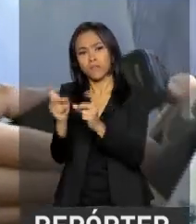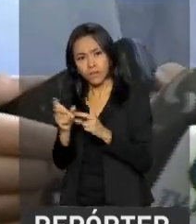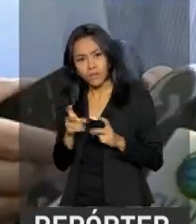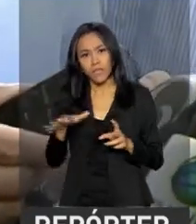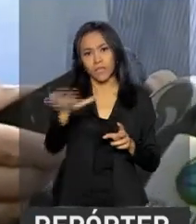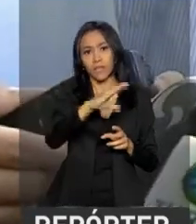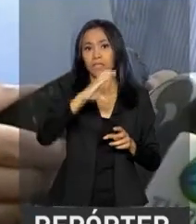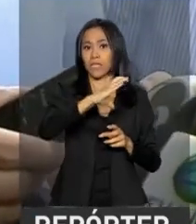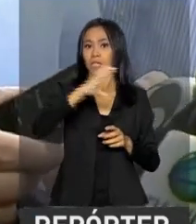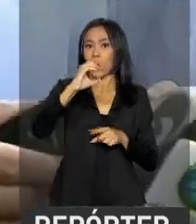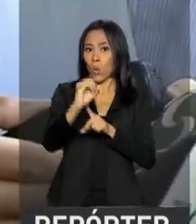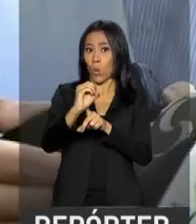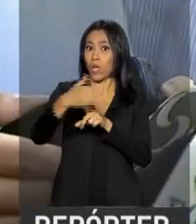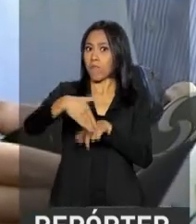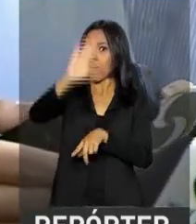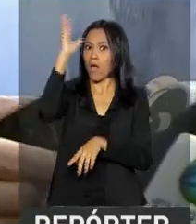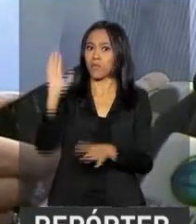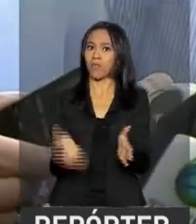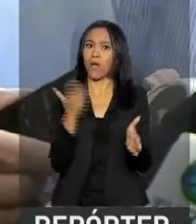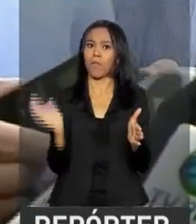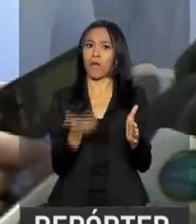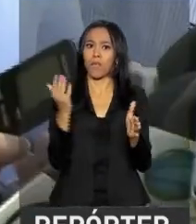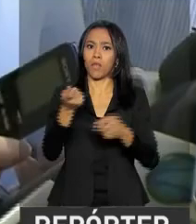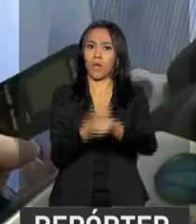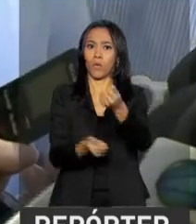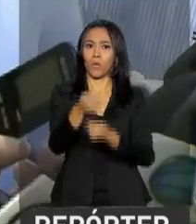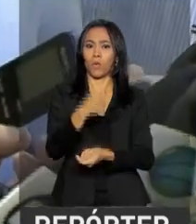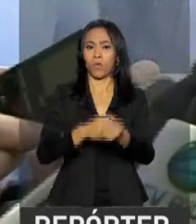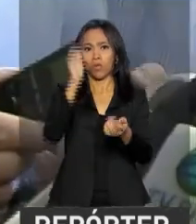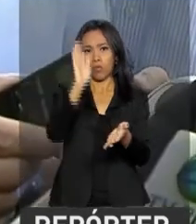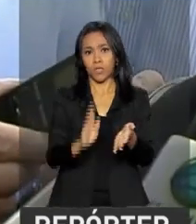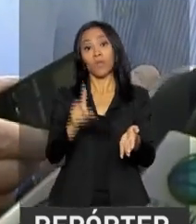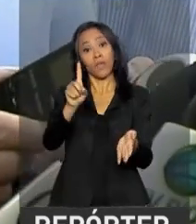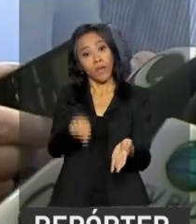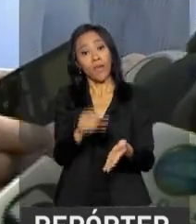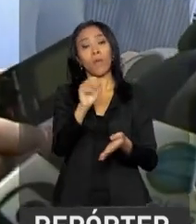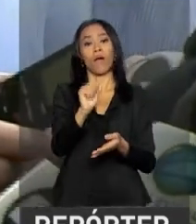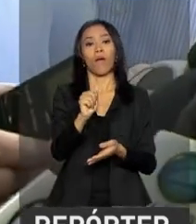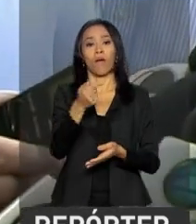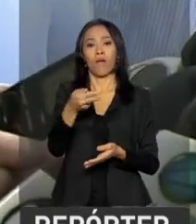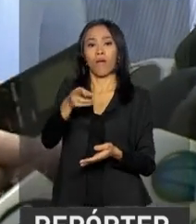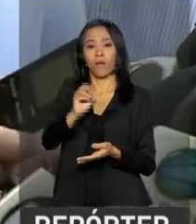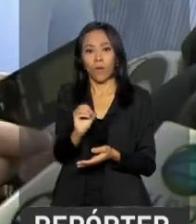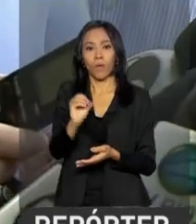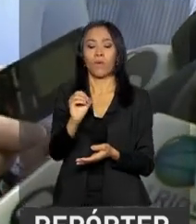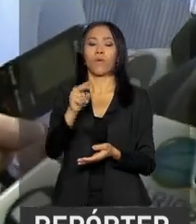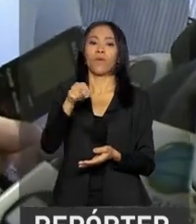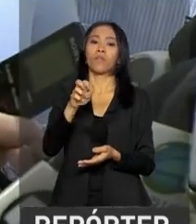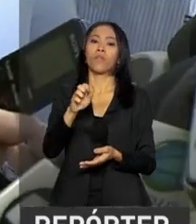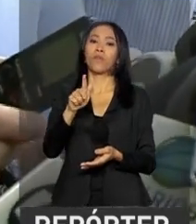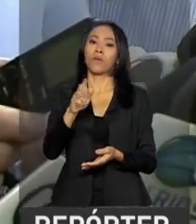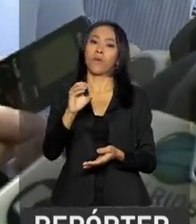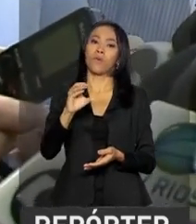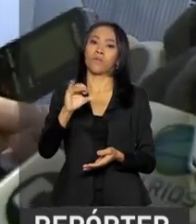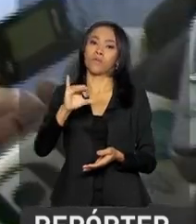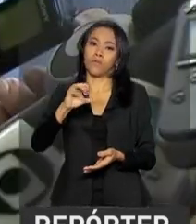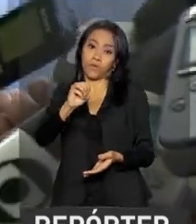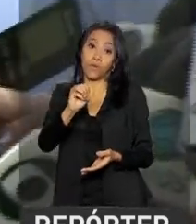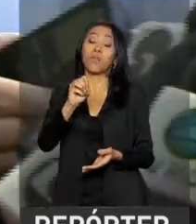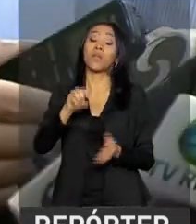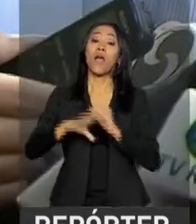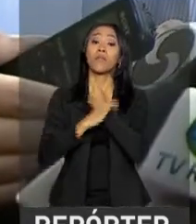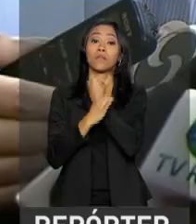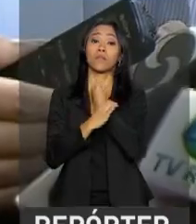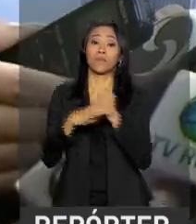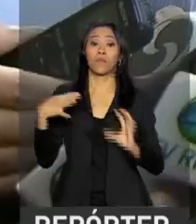mais produz na economia brasileira que é o agronegócio e que garante ao mundo a possibilidade